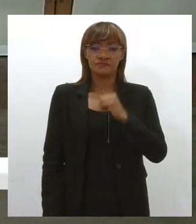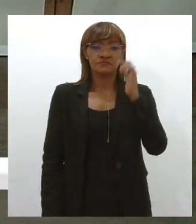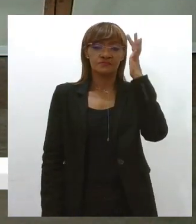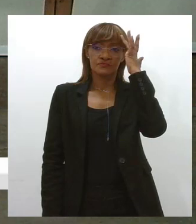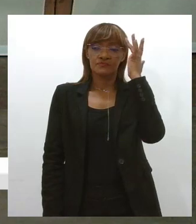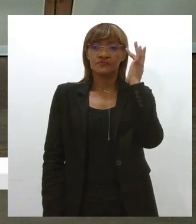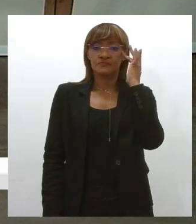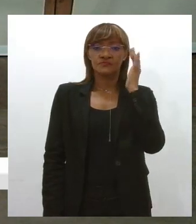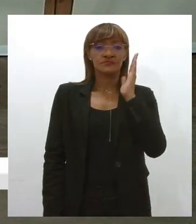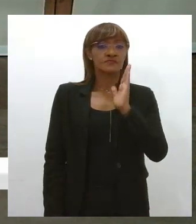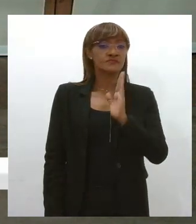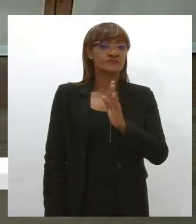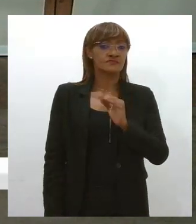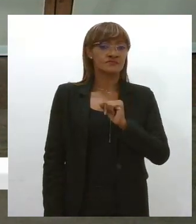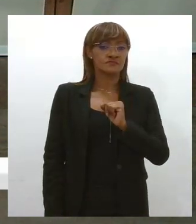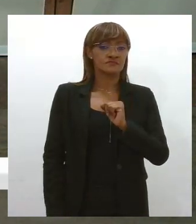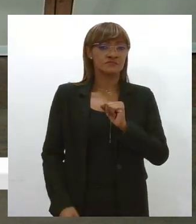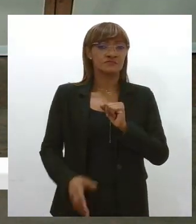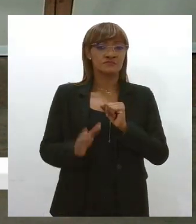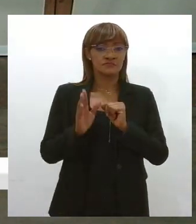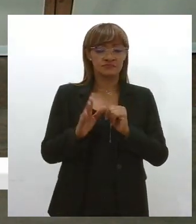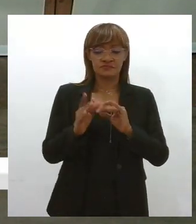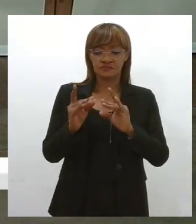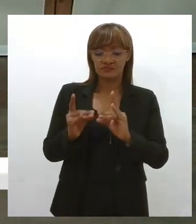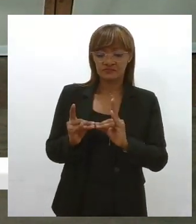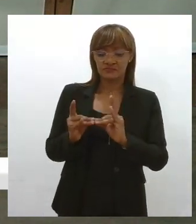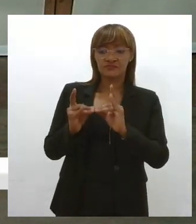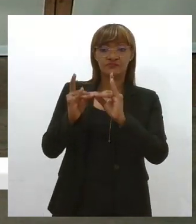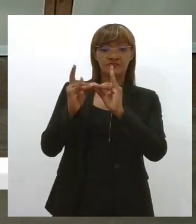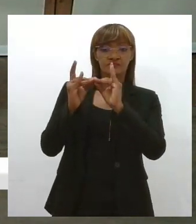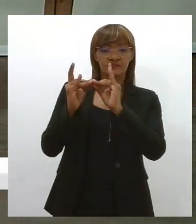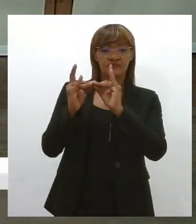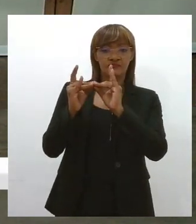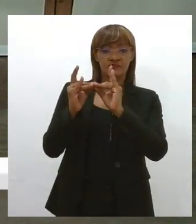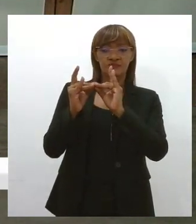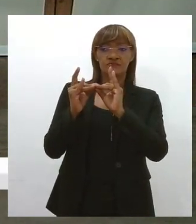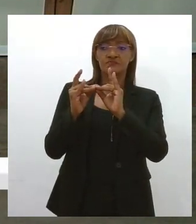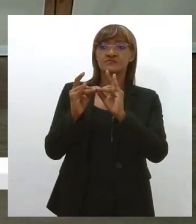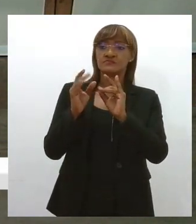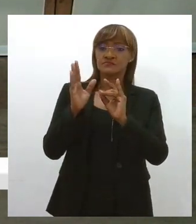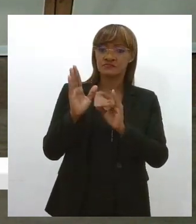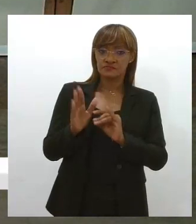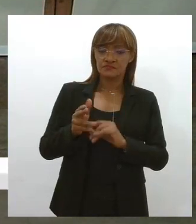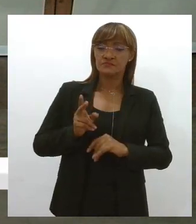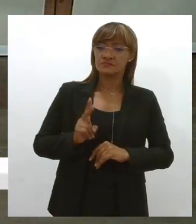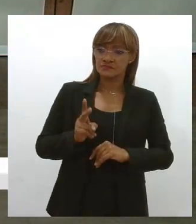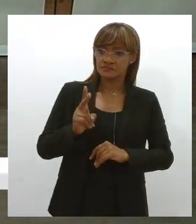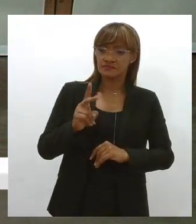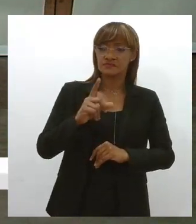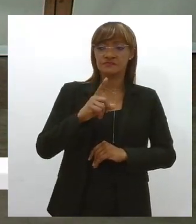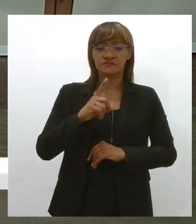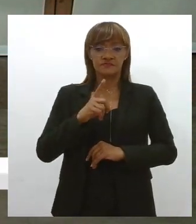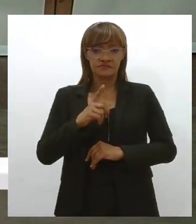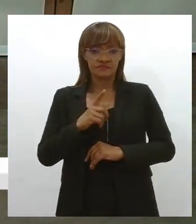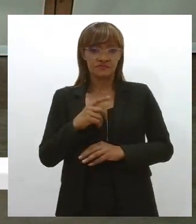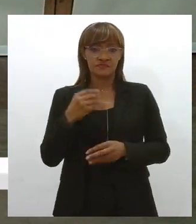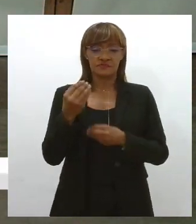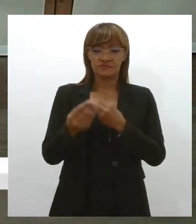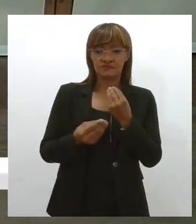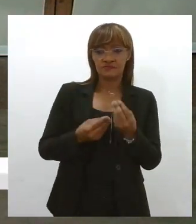de fazer o ritual de despedida, né, que é o que comumente se faz, de fazer velório, né,